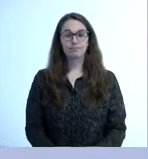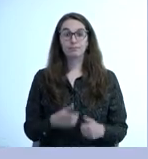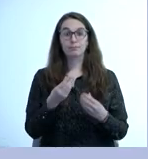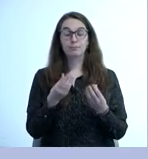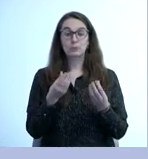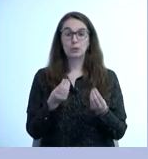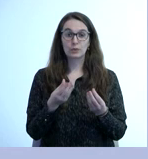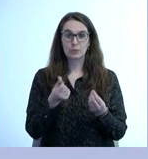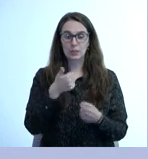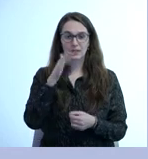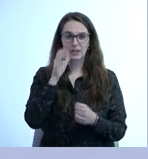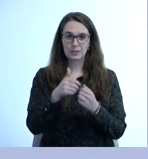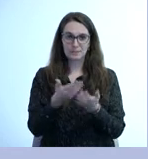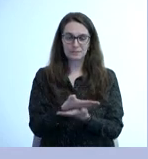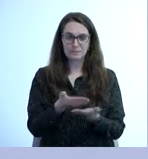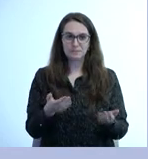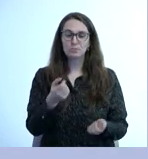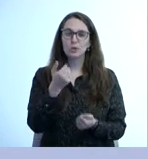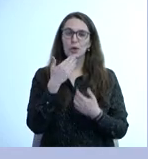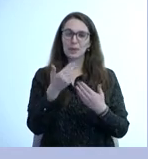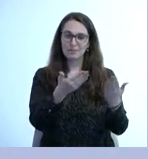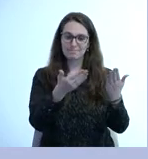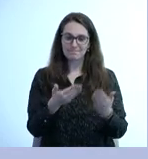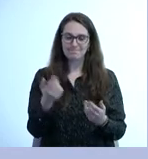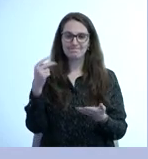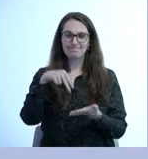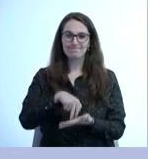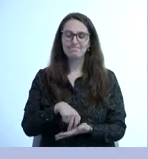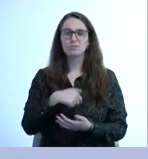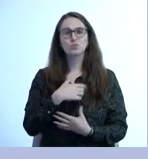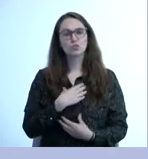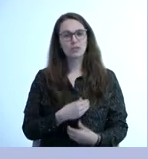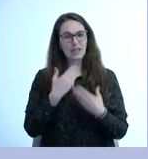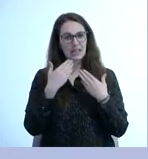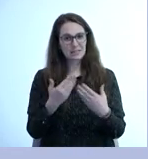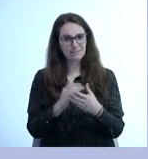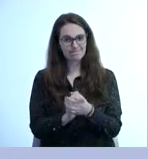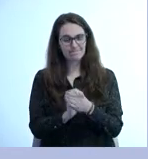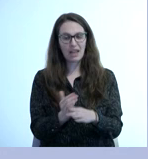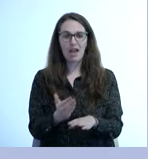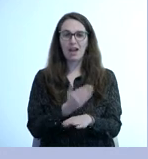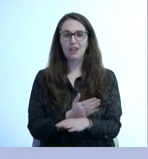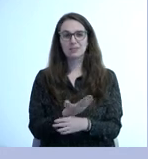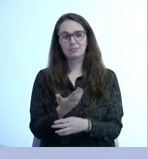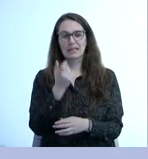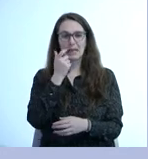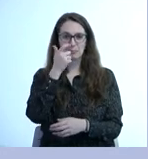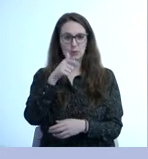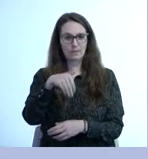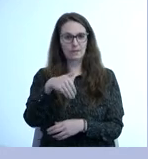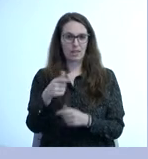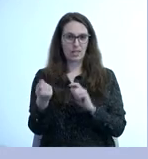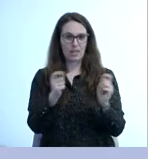Muito boa tarde a todos, muito obrigado pela vossa presença. Queria agradecer, antes de mais, aos nossos